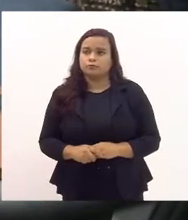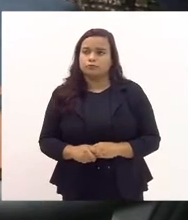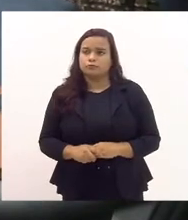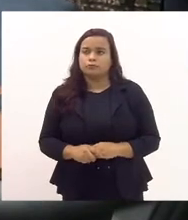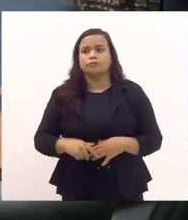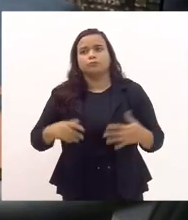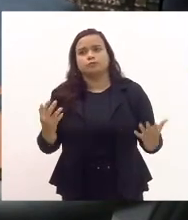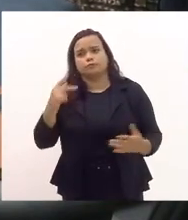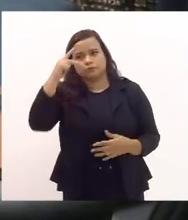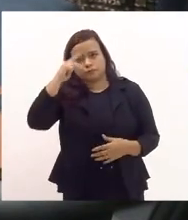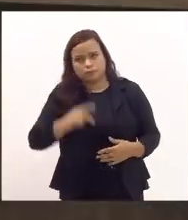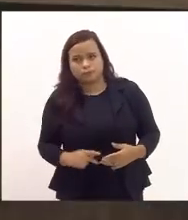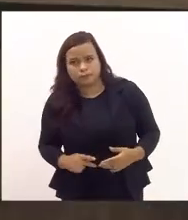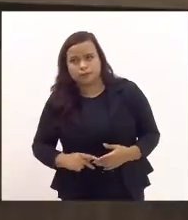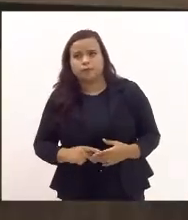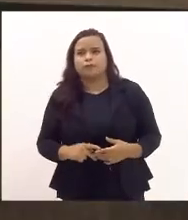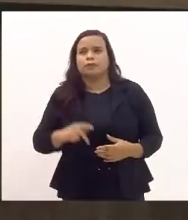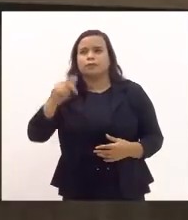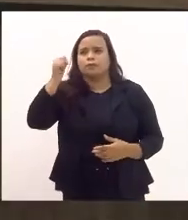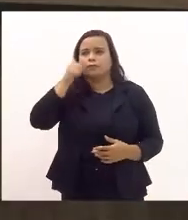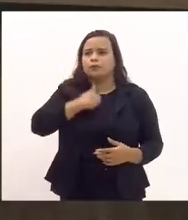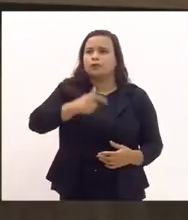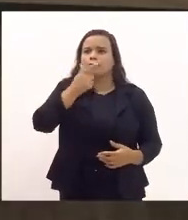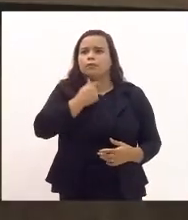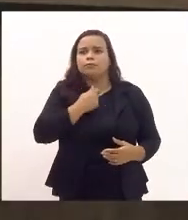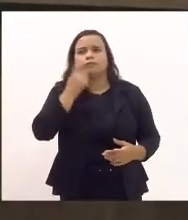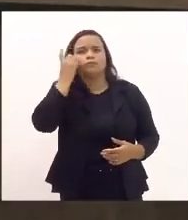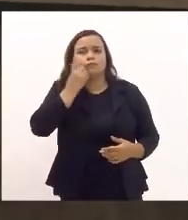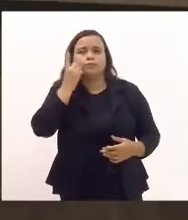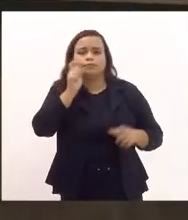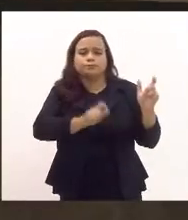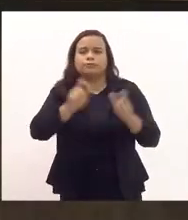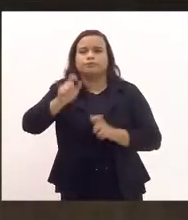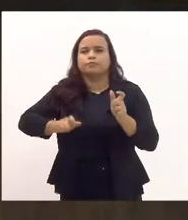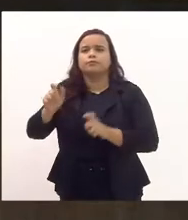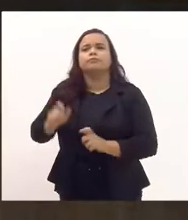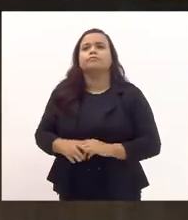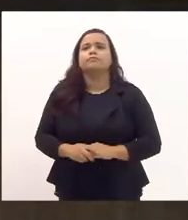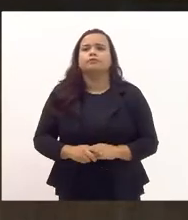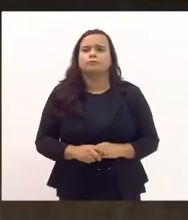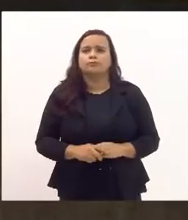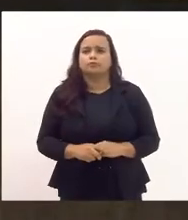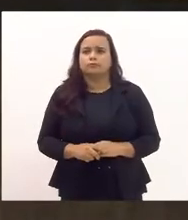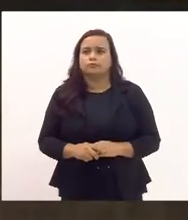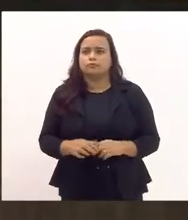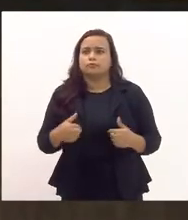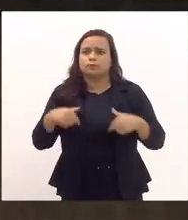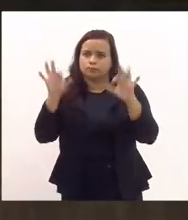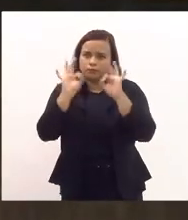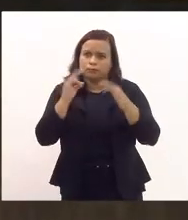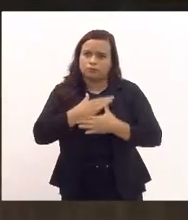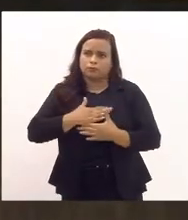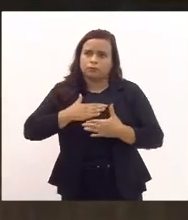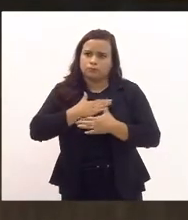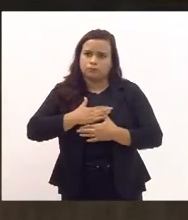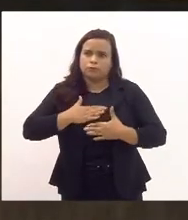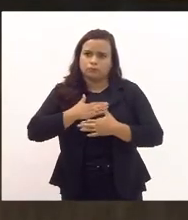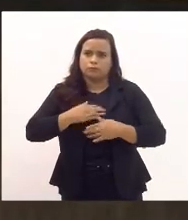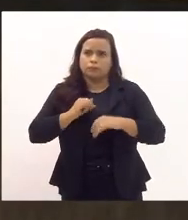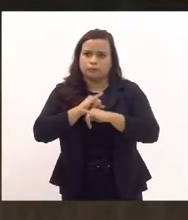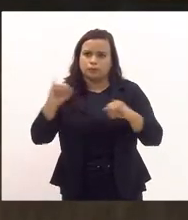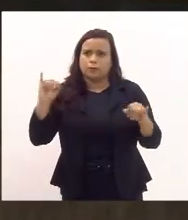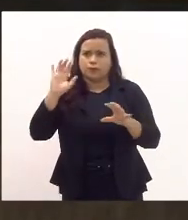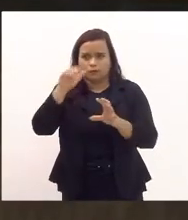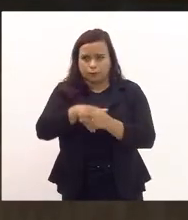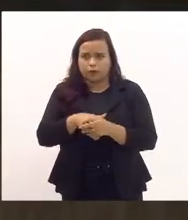o senhor presidente senhoras e senhores deputados e deputadas é com muita honra que vem o declarar